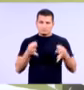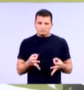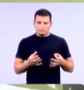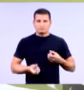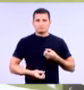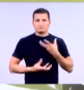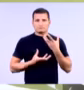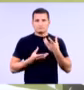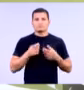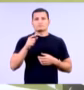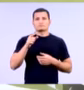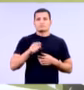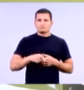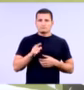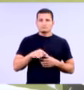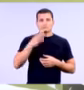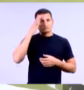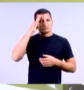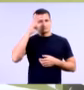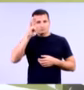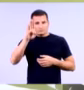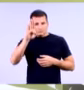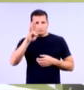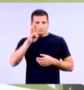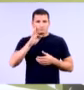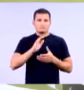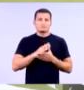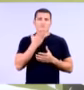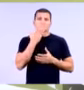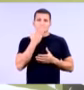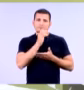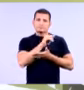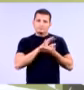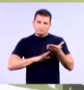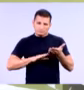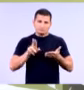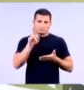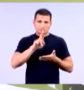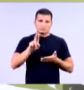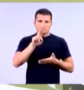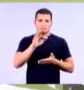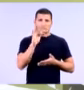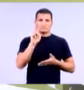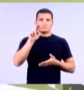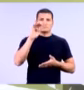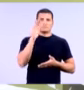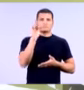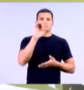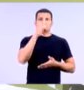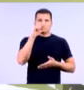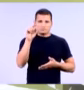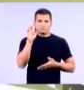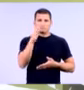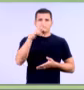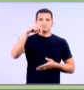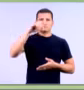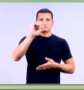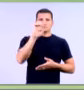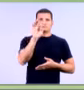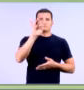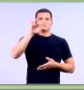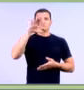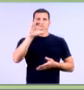são o principal formato de texto característico da utilização da função poética. Da função